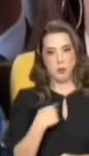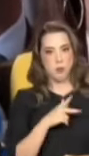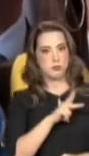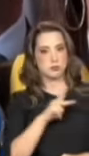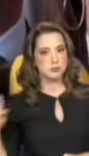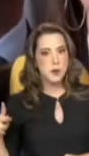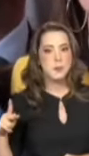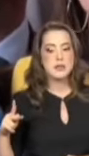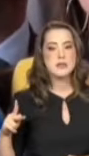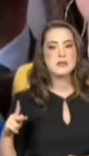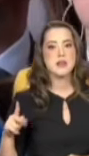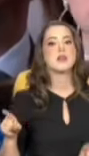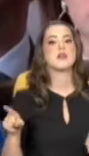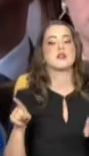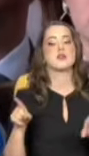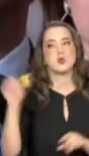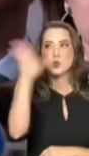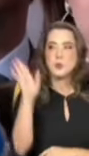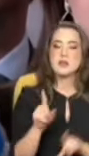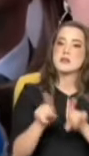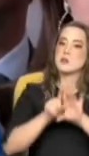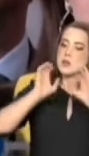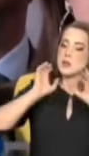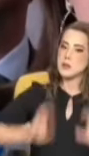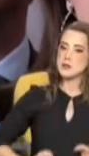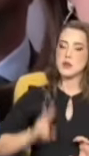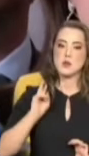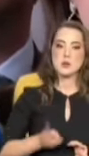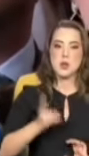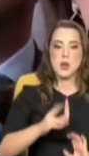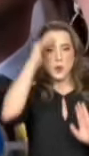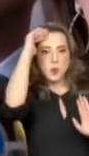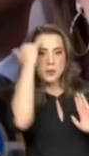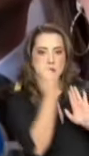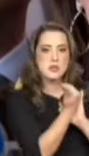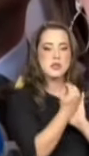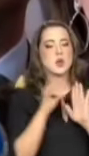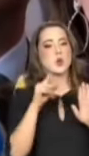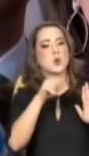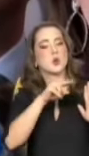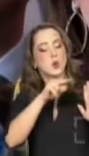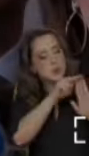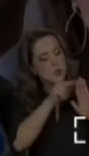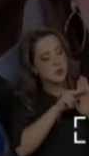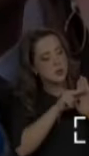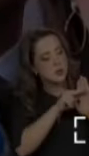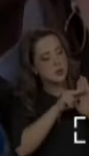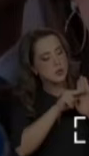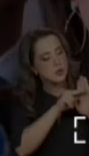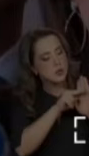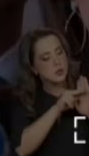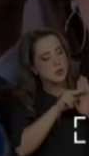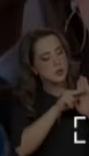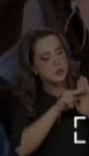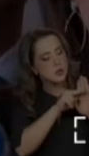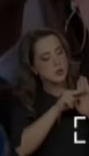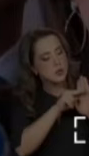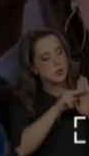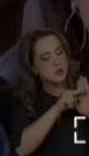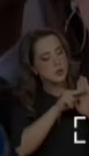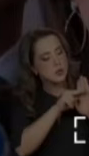e cidadão, continuarei cumprindo todos os mandamentos da nossa Constituição. Confirma,